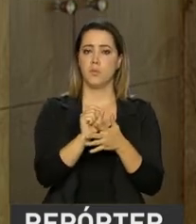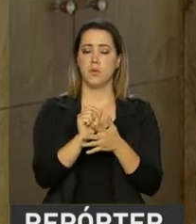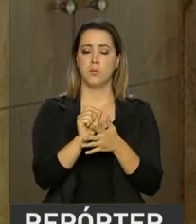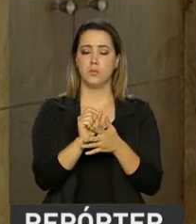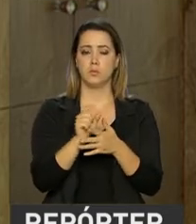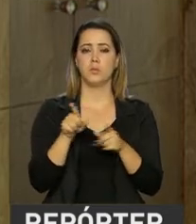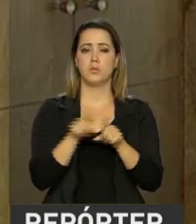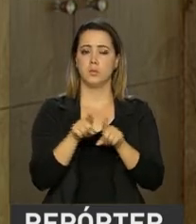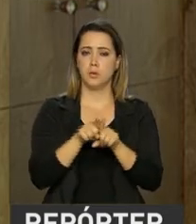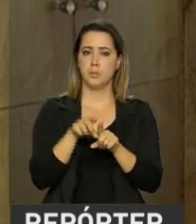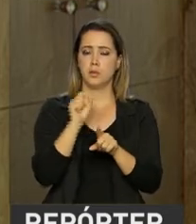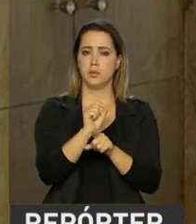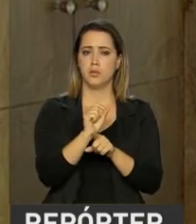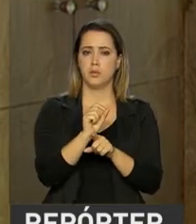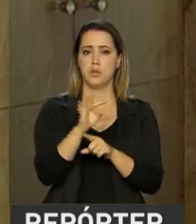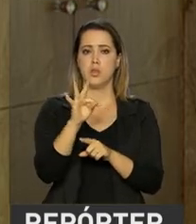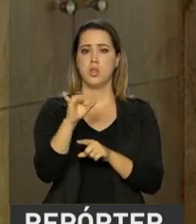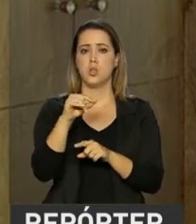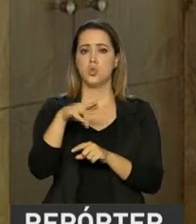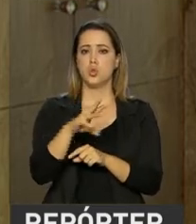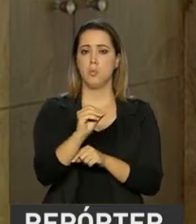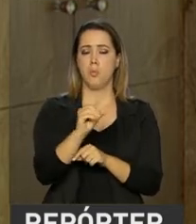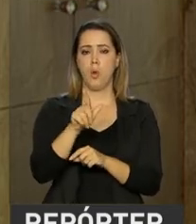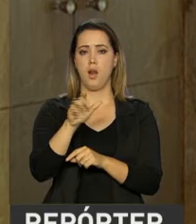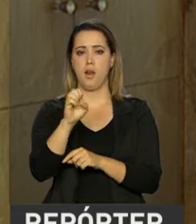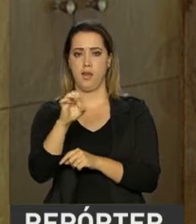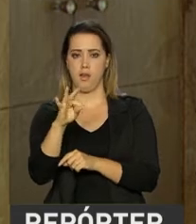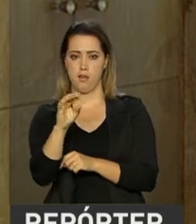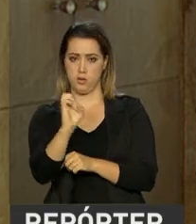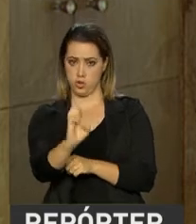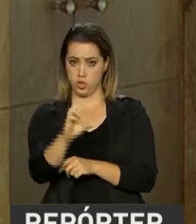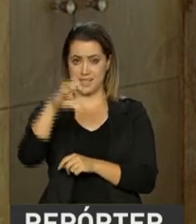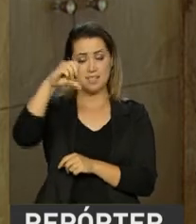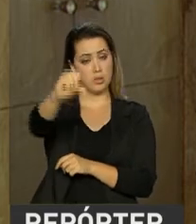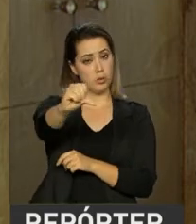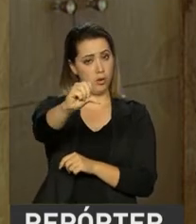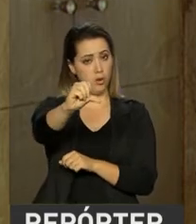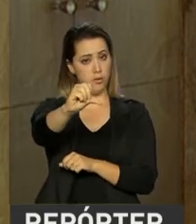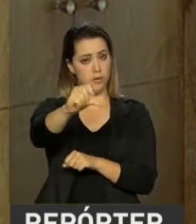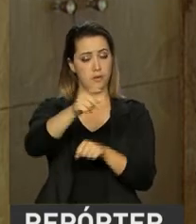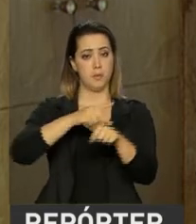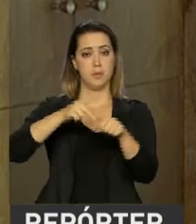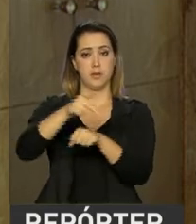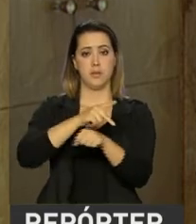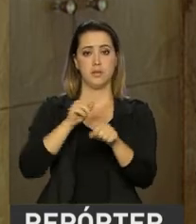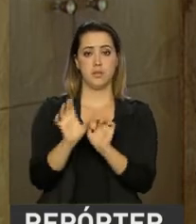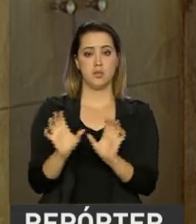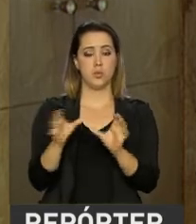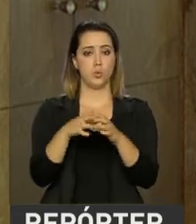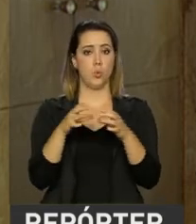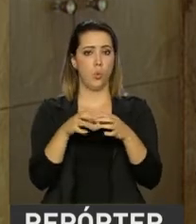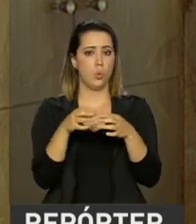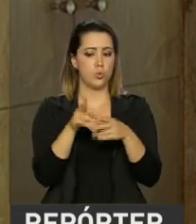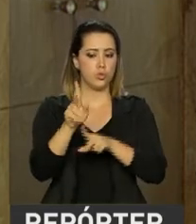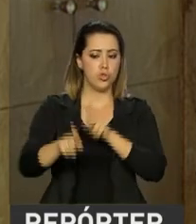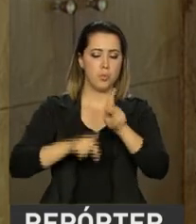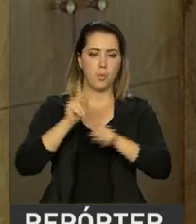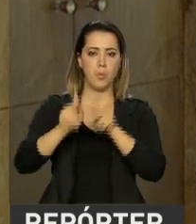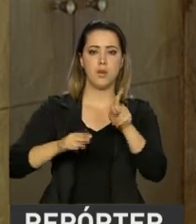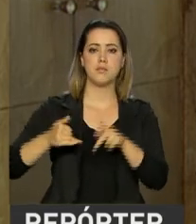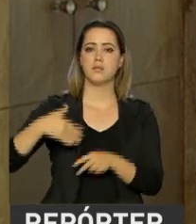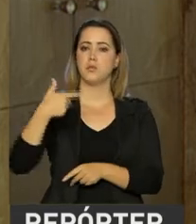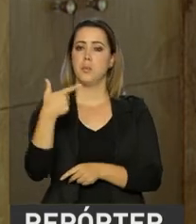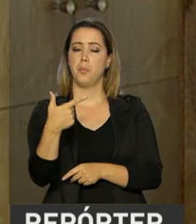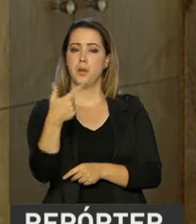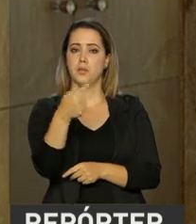e ainda o timor-leste essas nove nações de quatro continentes oma uma população de mais de